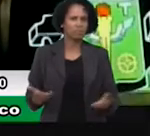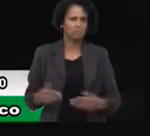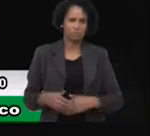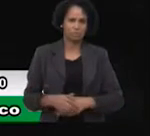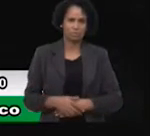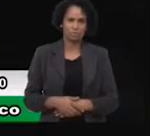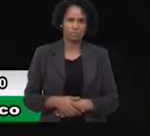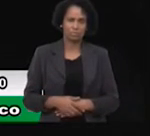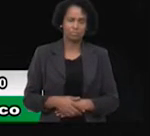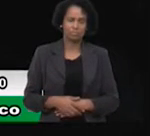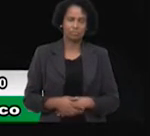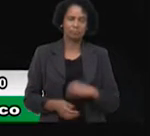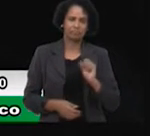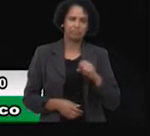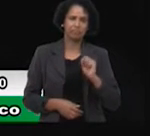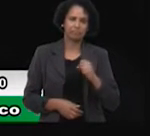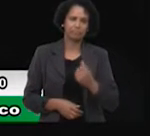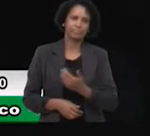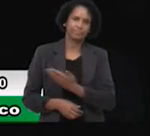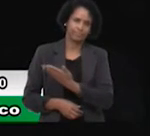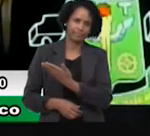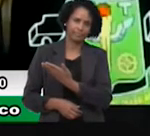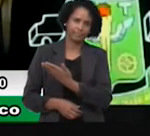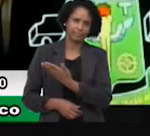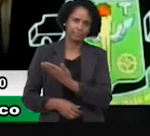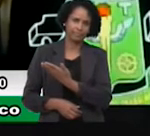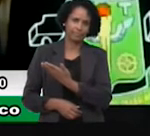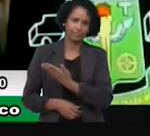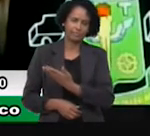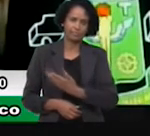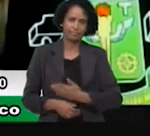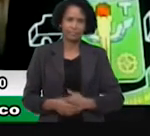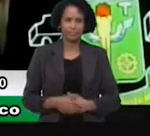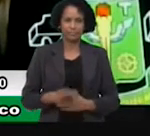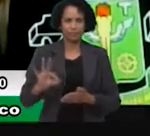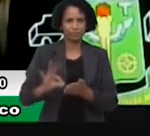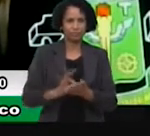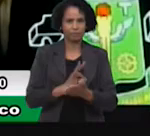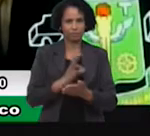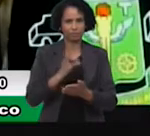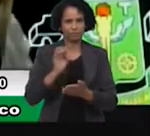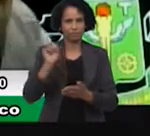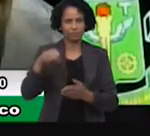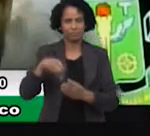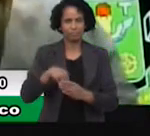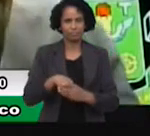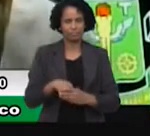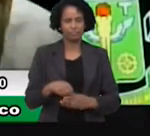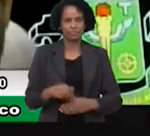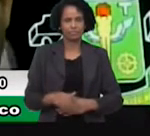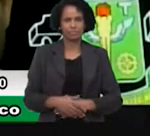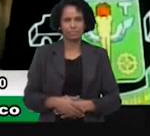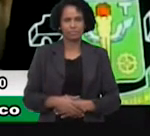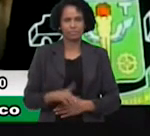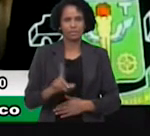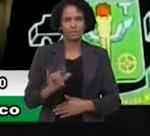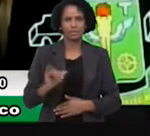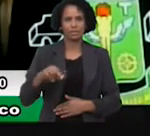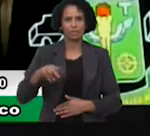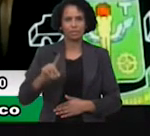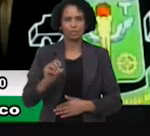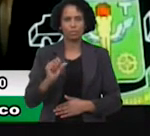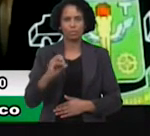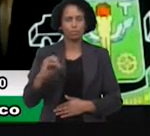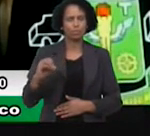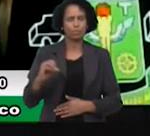Voto sim, novo vereador Ricardo. Registrado o voto sim do novo vereador Daniel Matias. Novo vereador Doutor Lindoso, como vota, Vossa